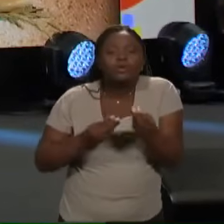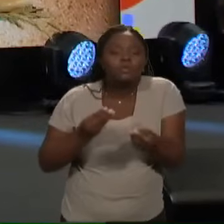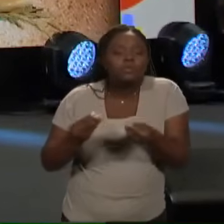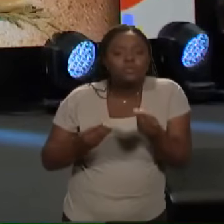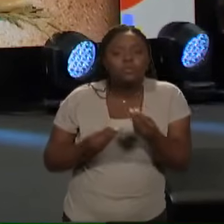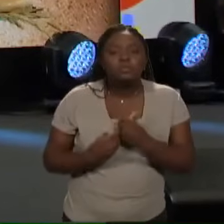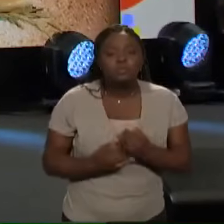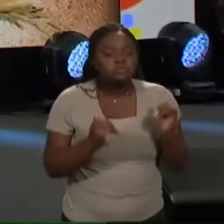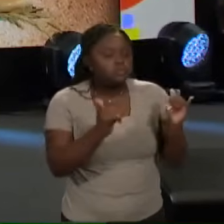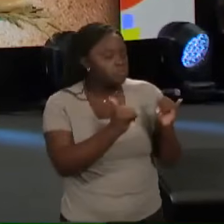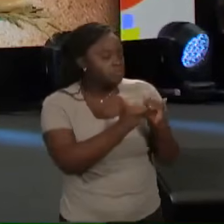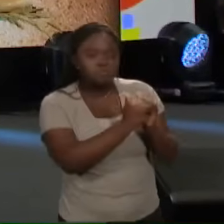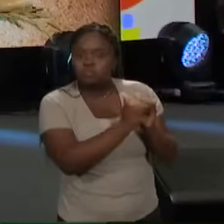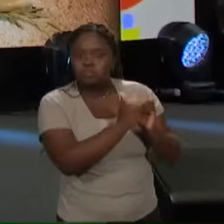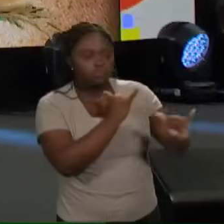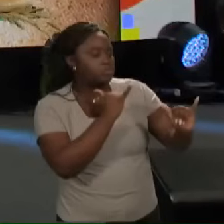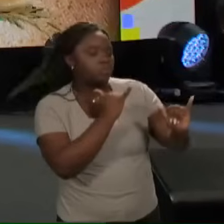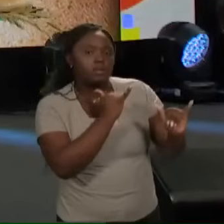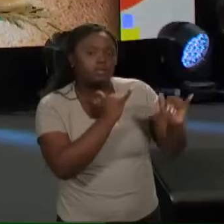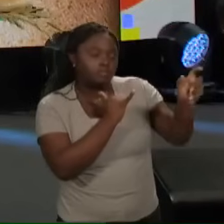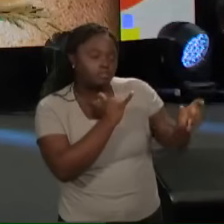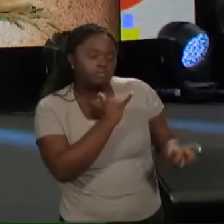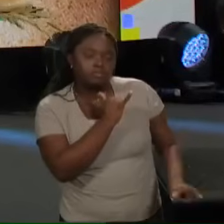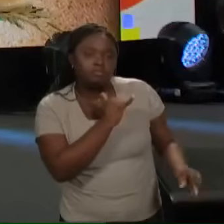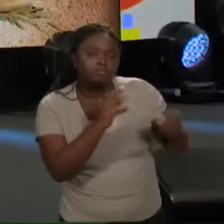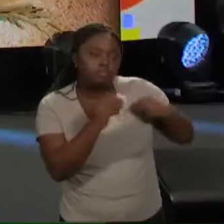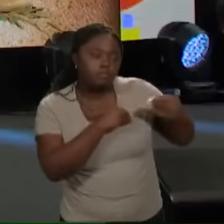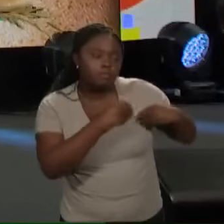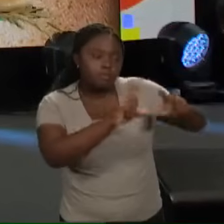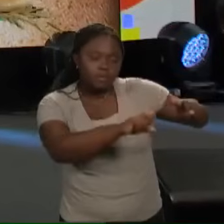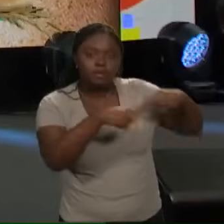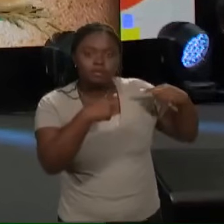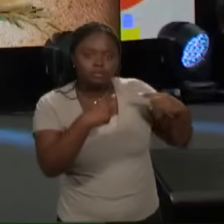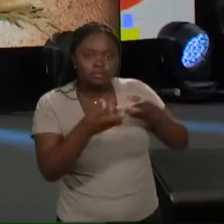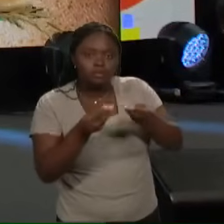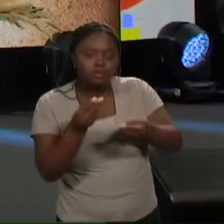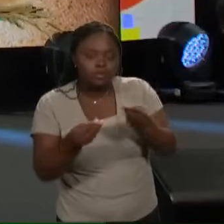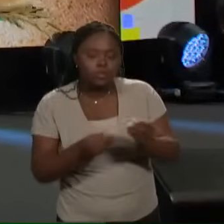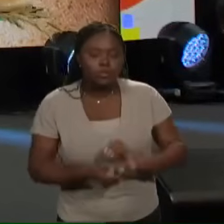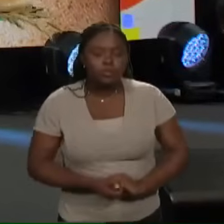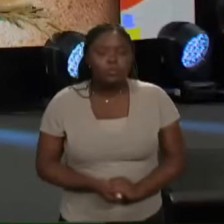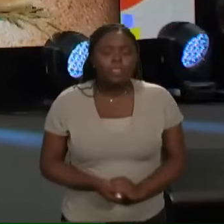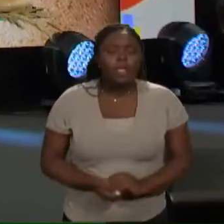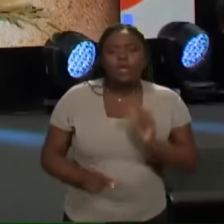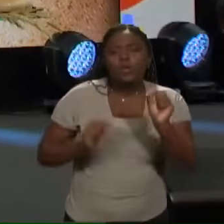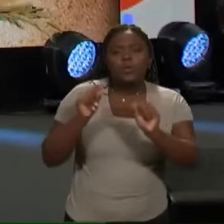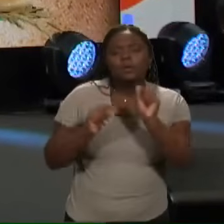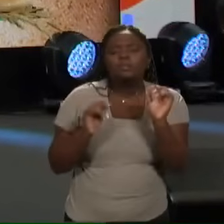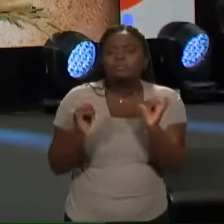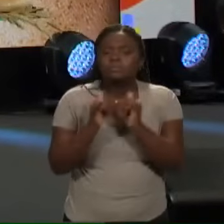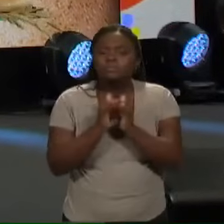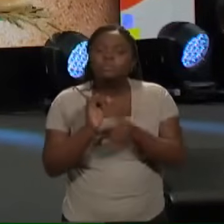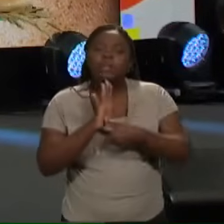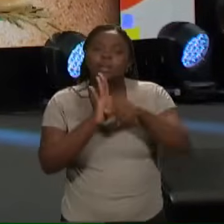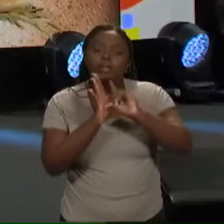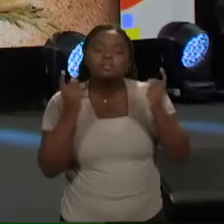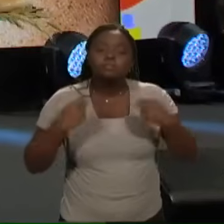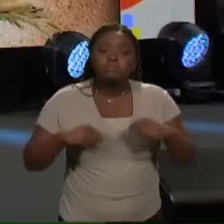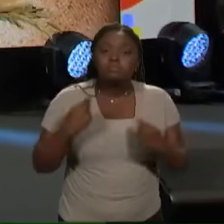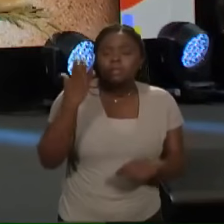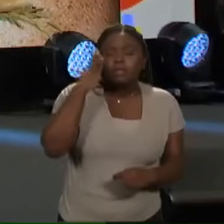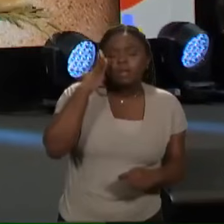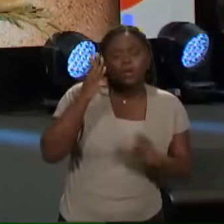perdão àqueles que pecam contra nós? O que é perdão? Antes de tudo, precisamos saber o que